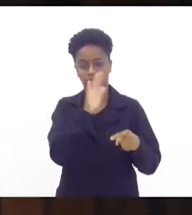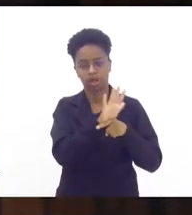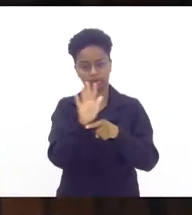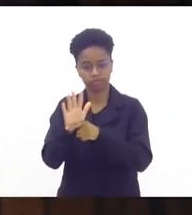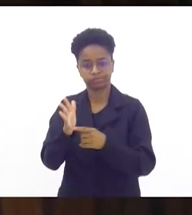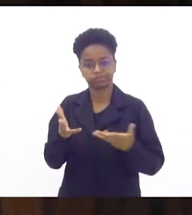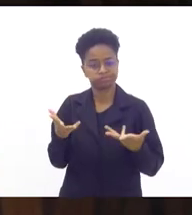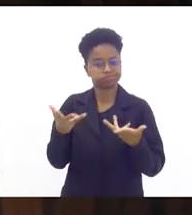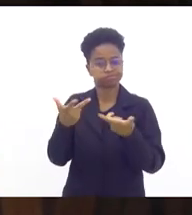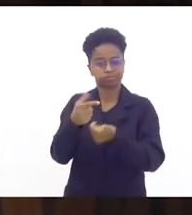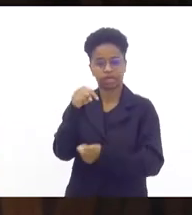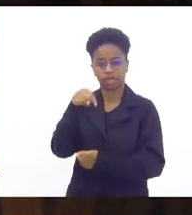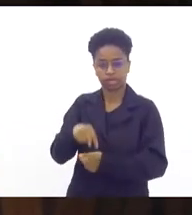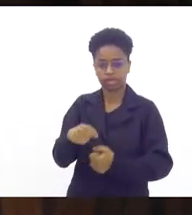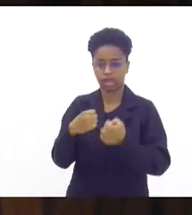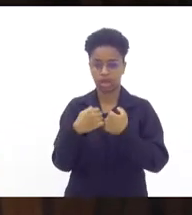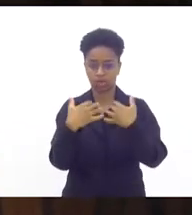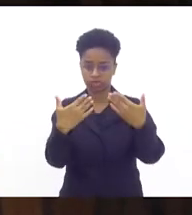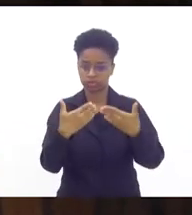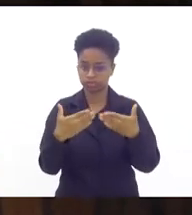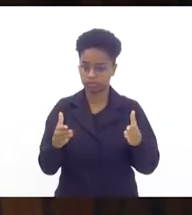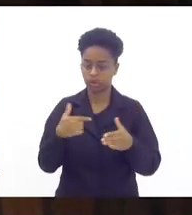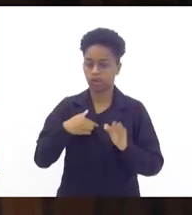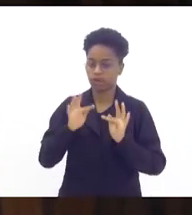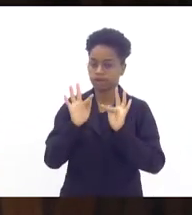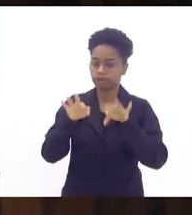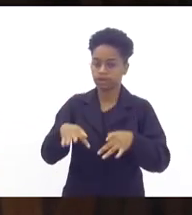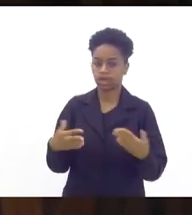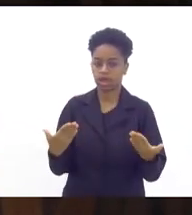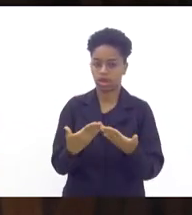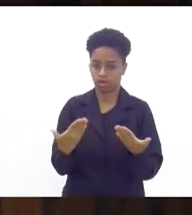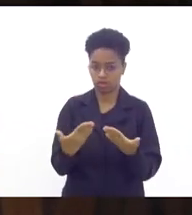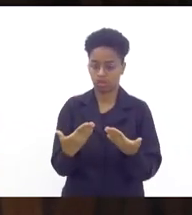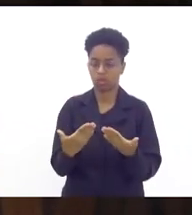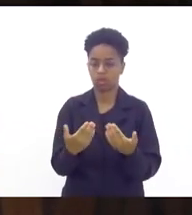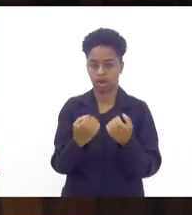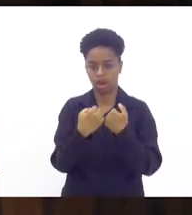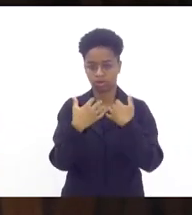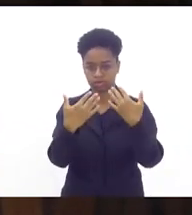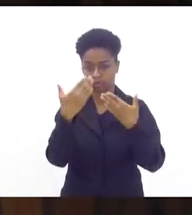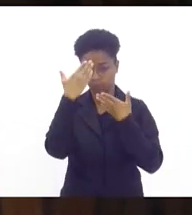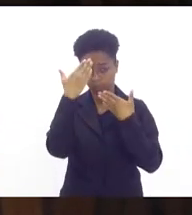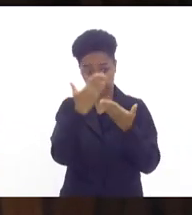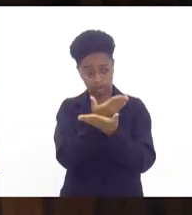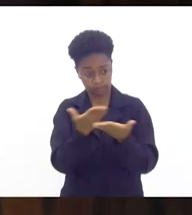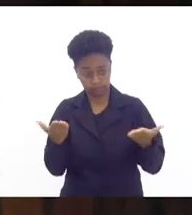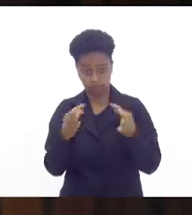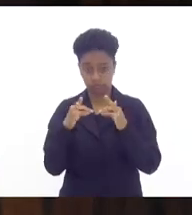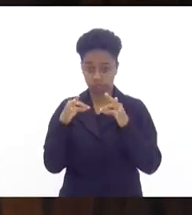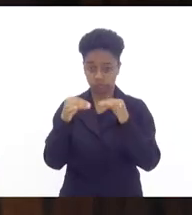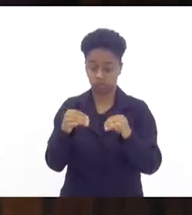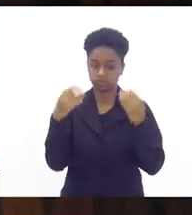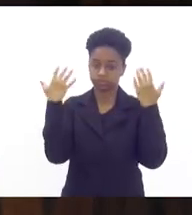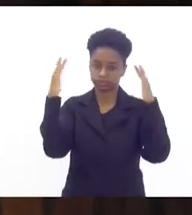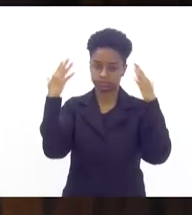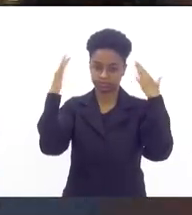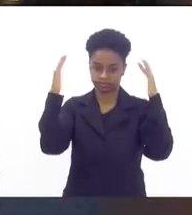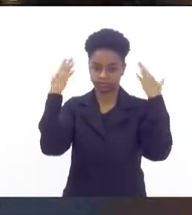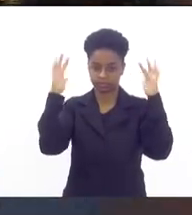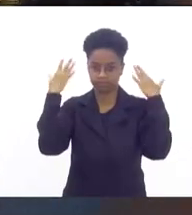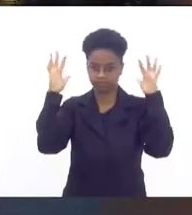pública e eu dou por encerrado essa audiência Obrigado a todos e vamos Uma salva de